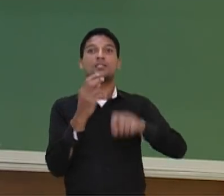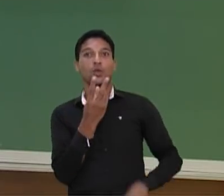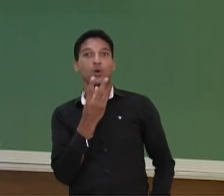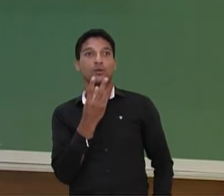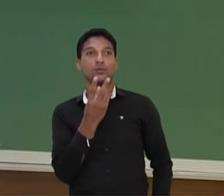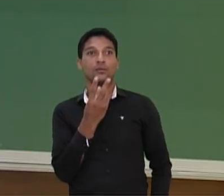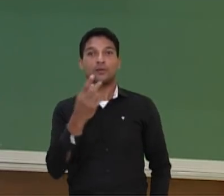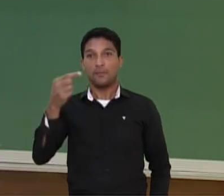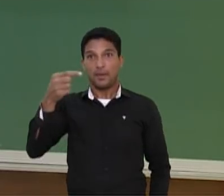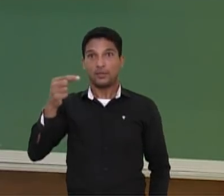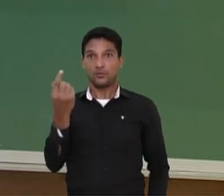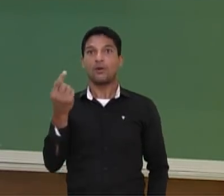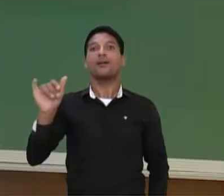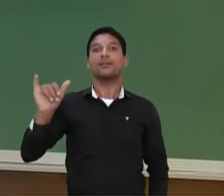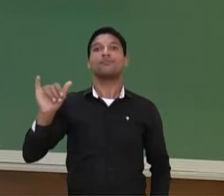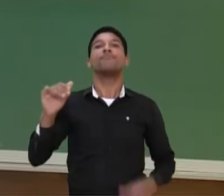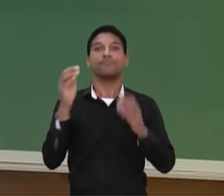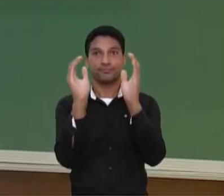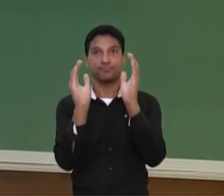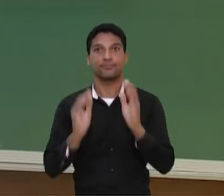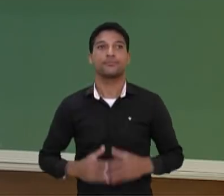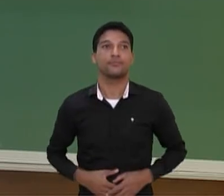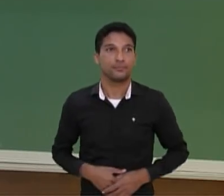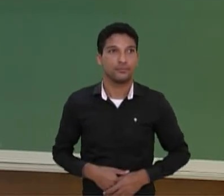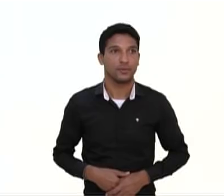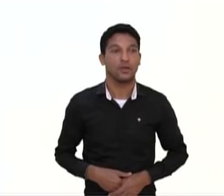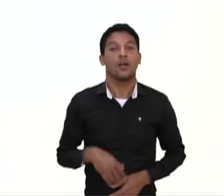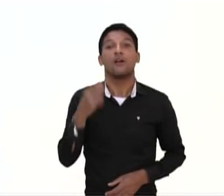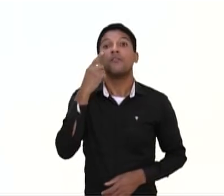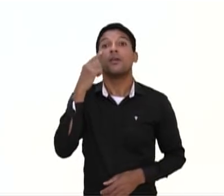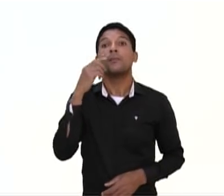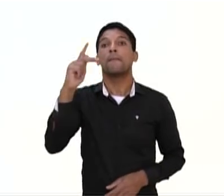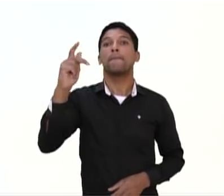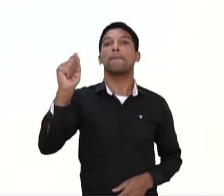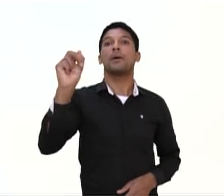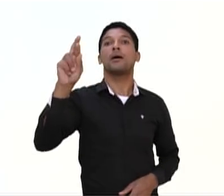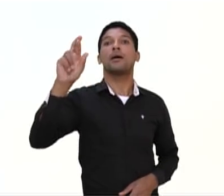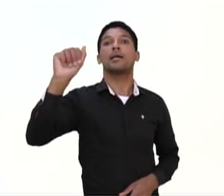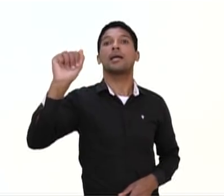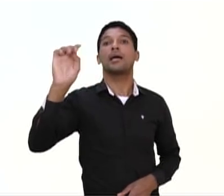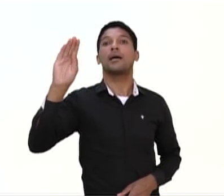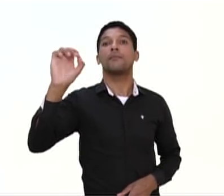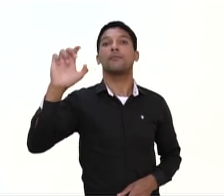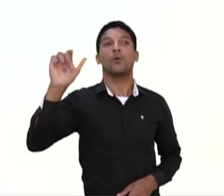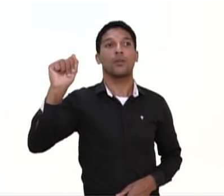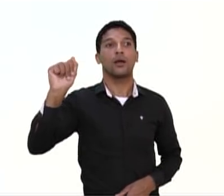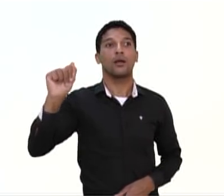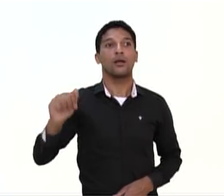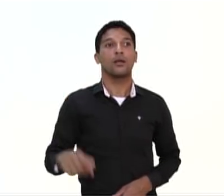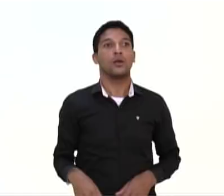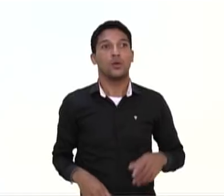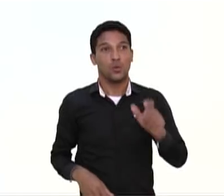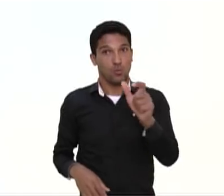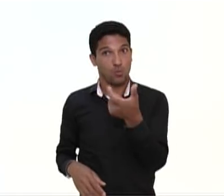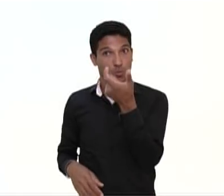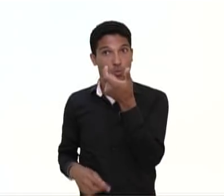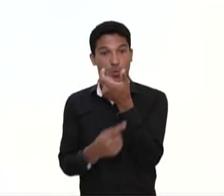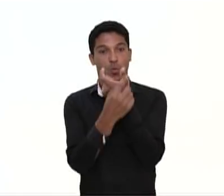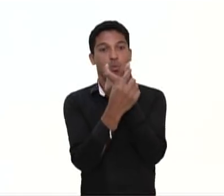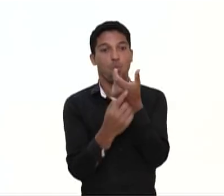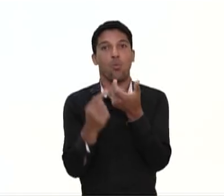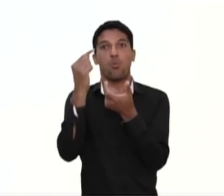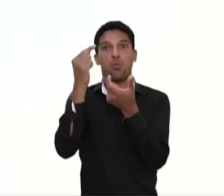do vértice. Certinho? Olha como é que fica a minha parábola. Olha só, com cavidade voltada